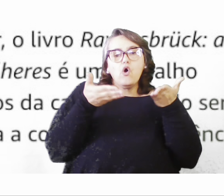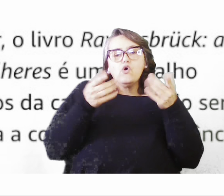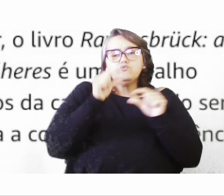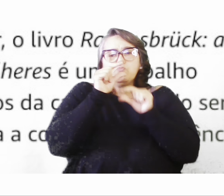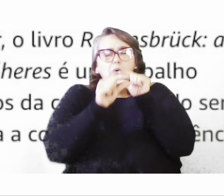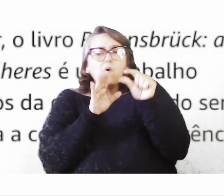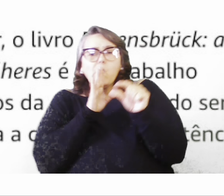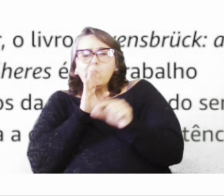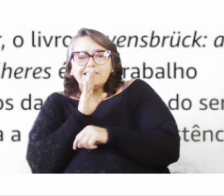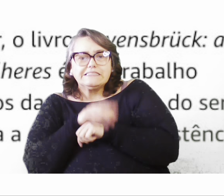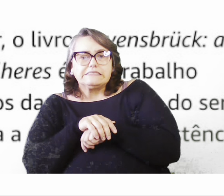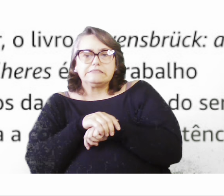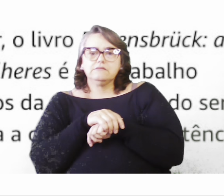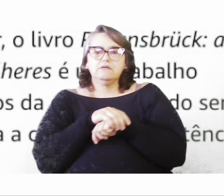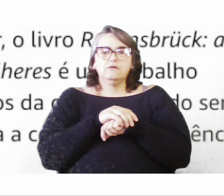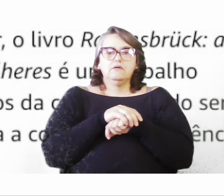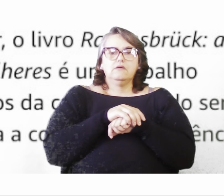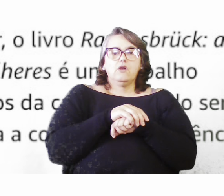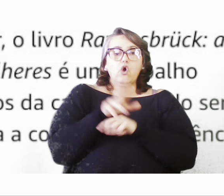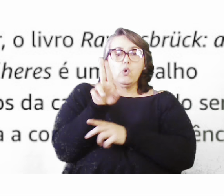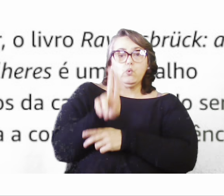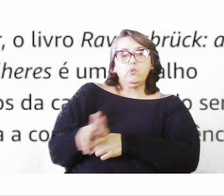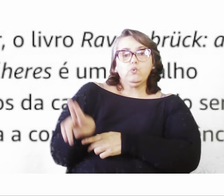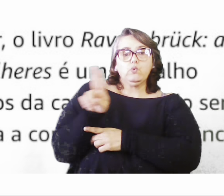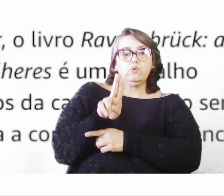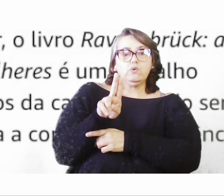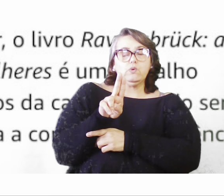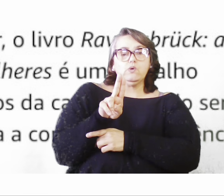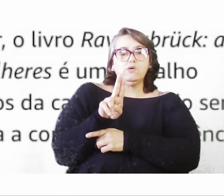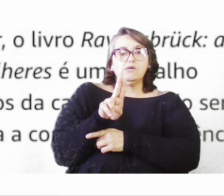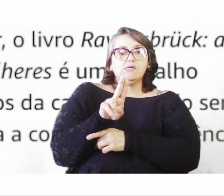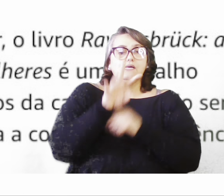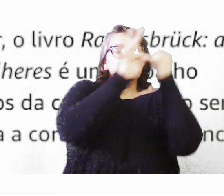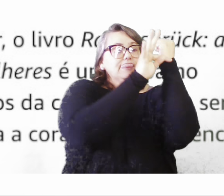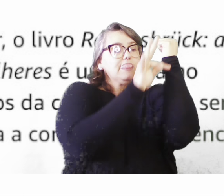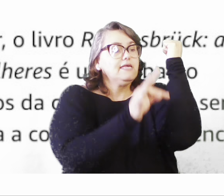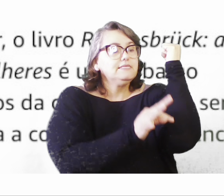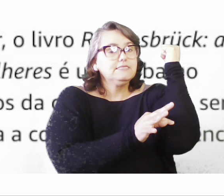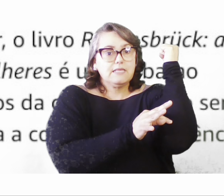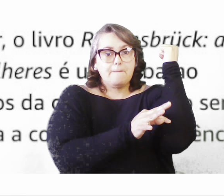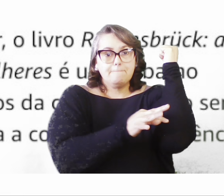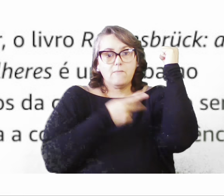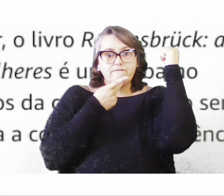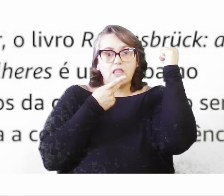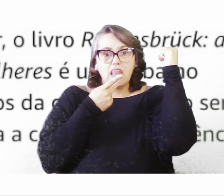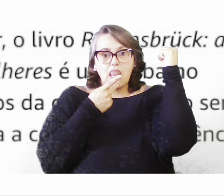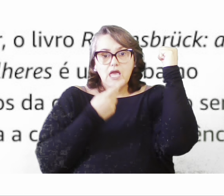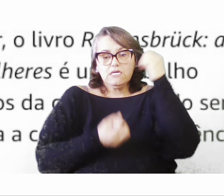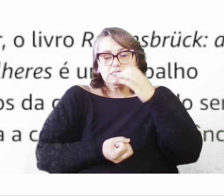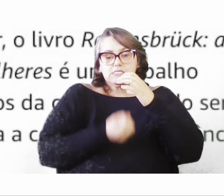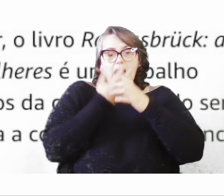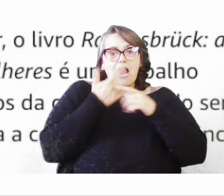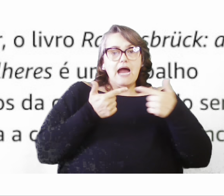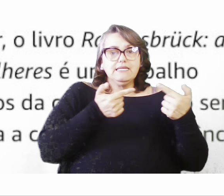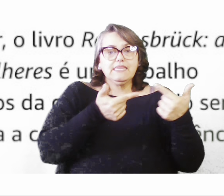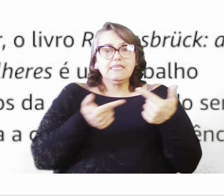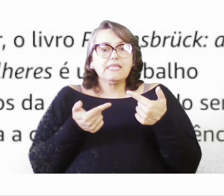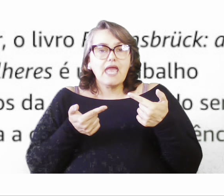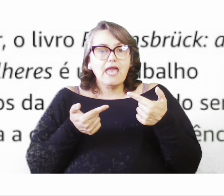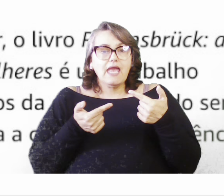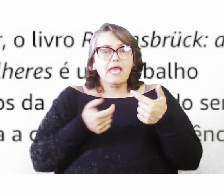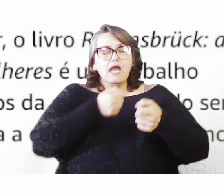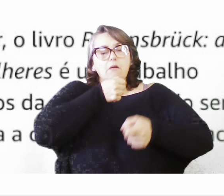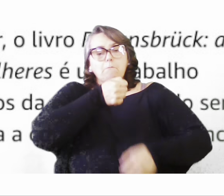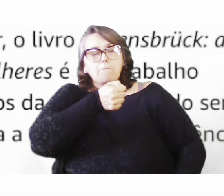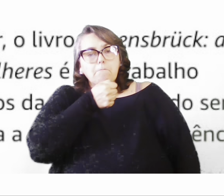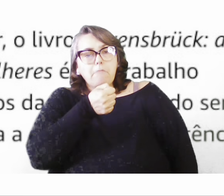e até hoje é pouco conhecida. Usando testemunhos desenterrados desde o fim da Guerra